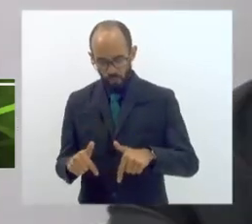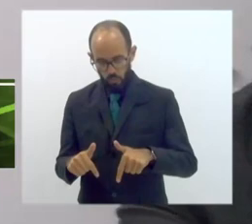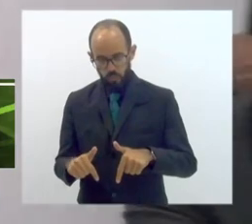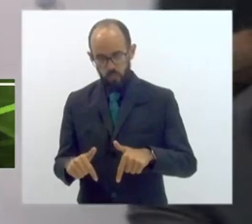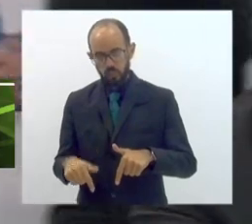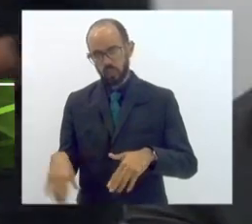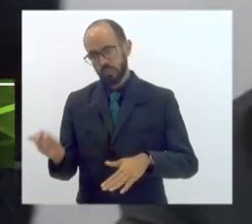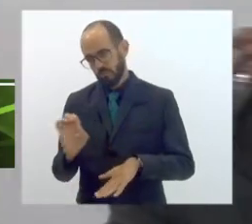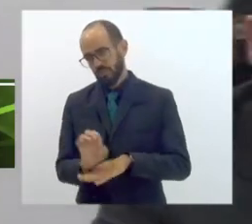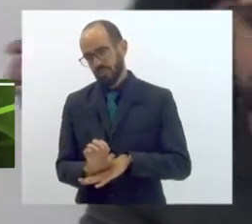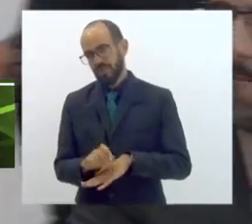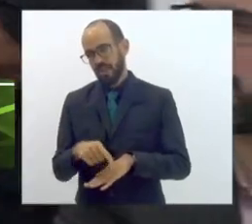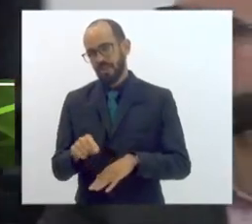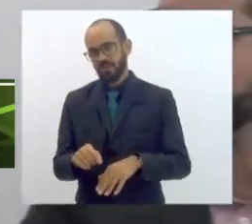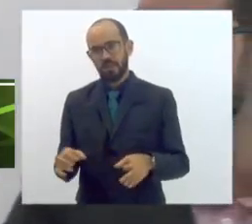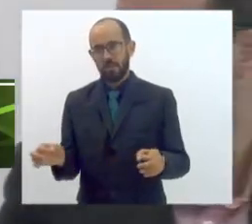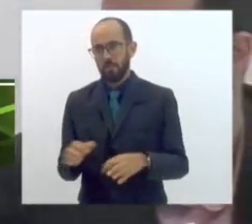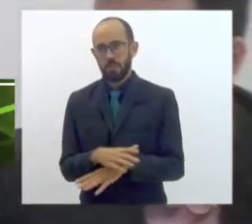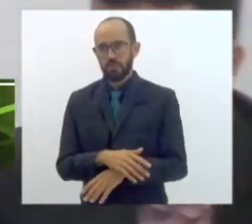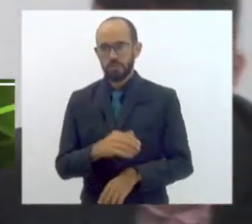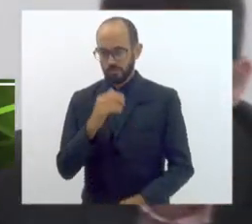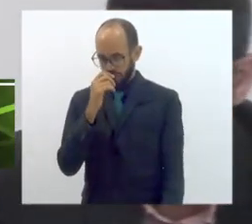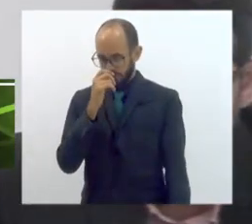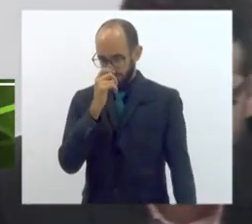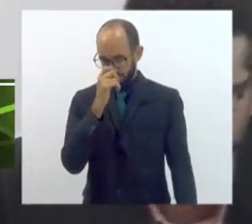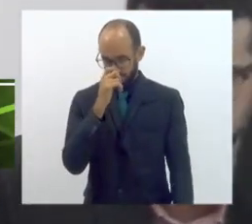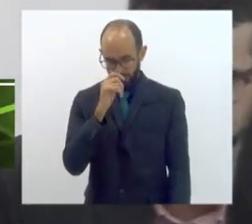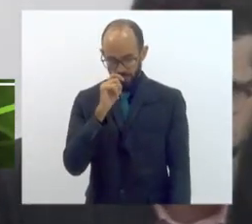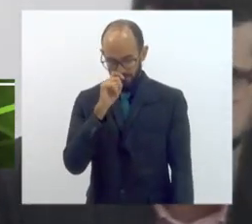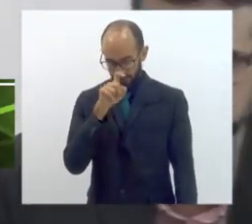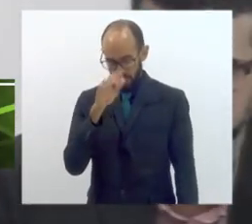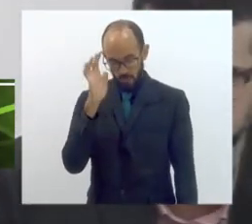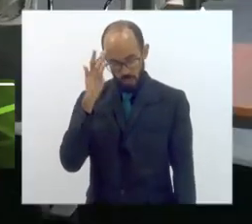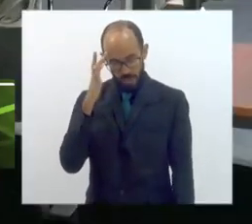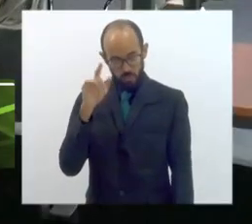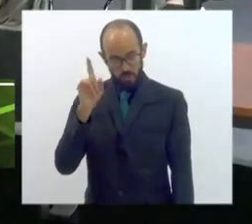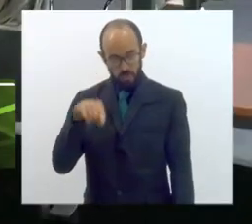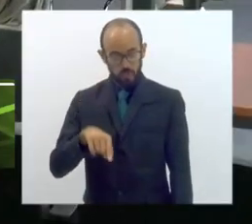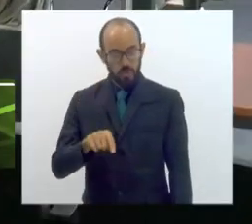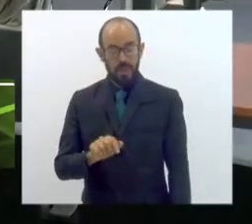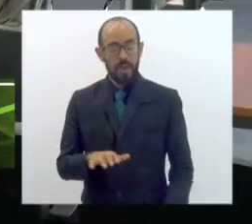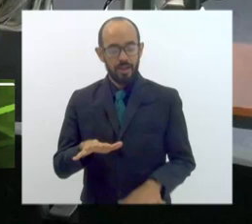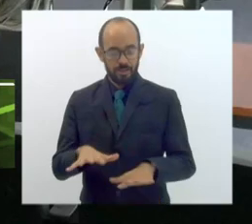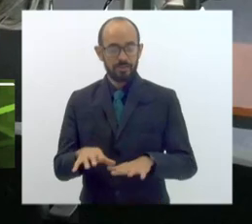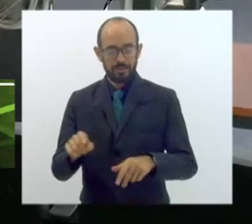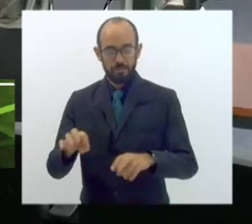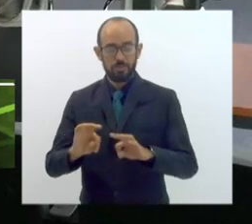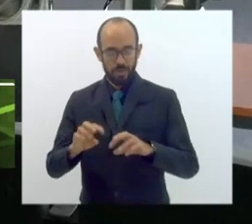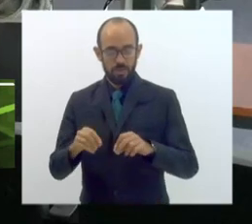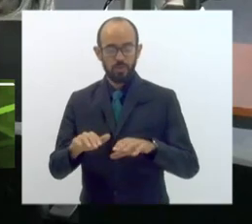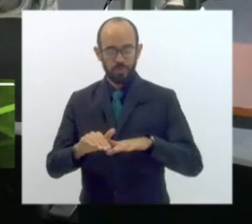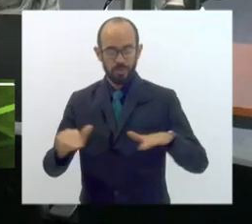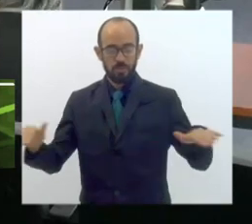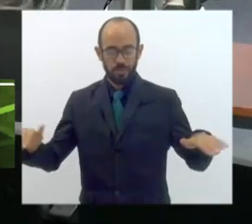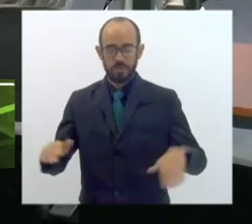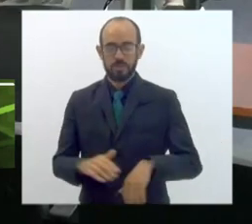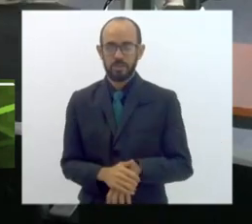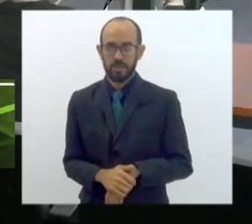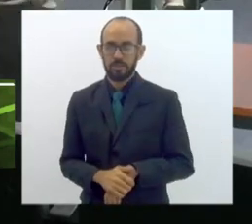do Estado está consolidada. Eu acho que isso é senso comum aqui nessa mesa, né? Para quem já lida com